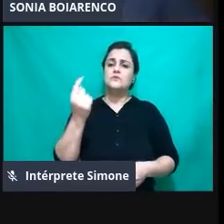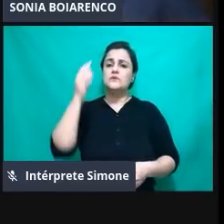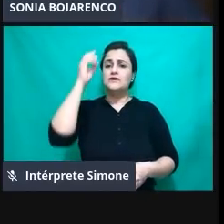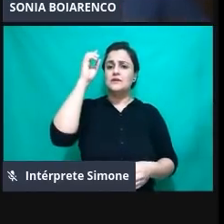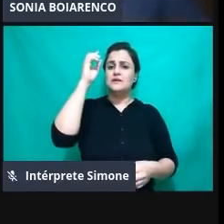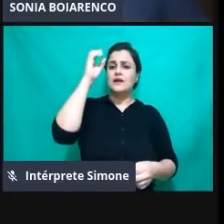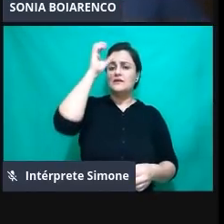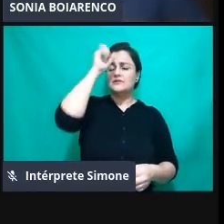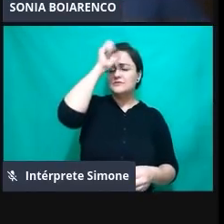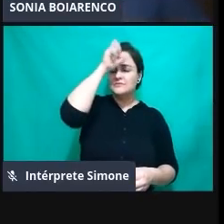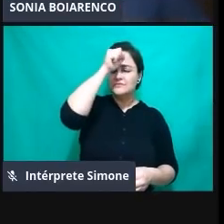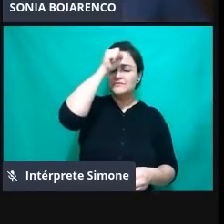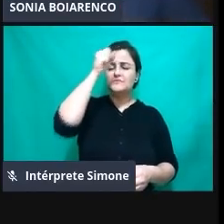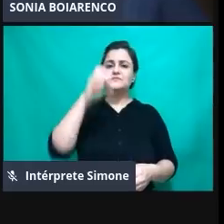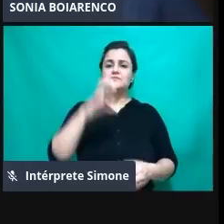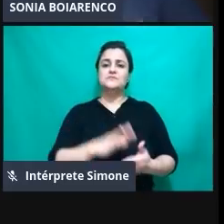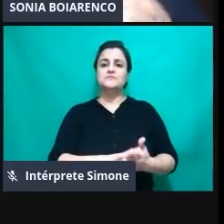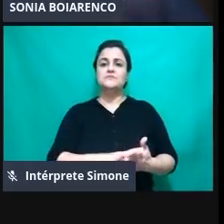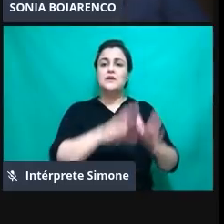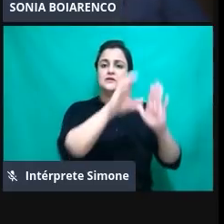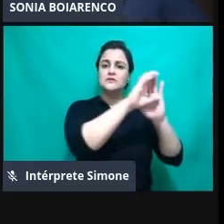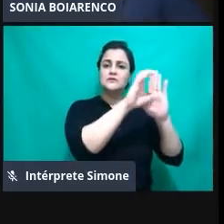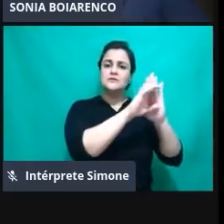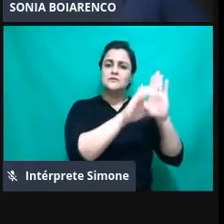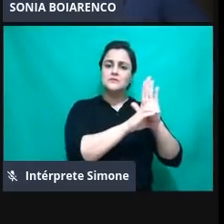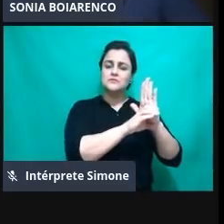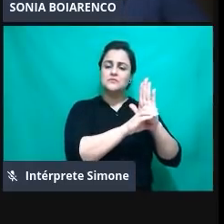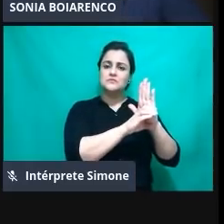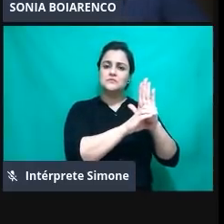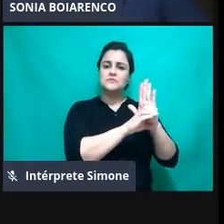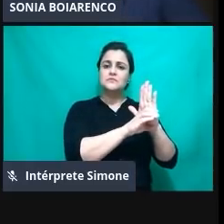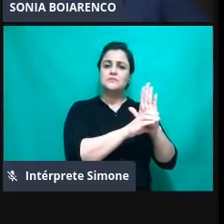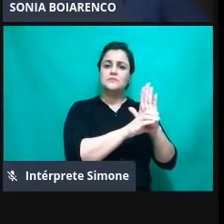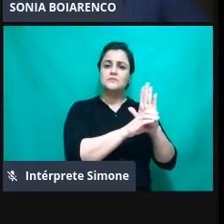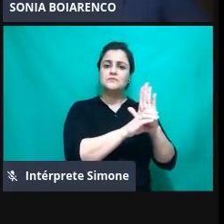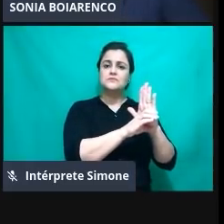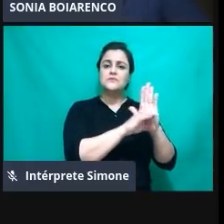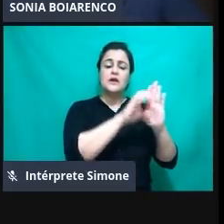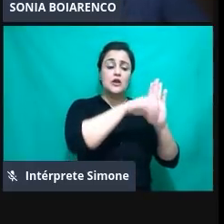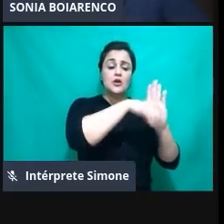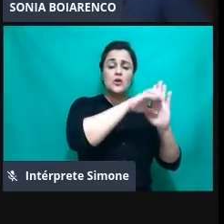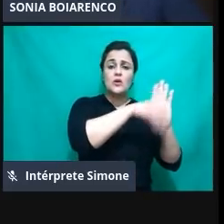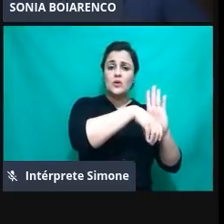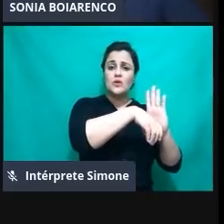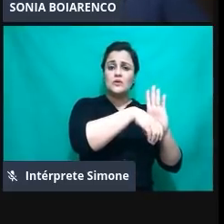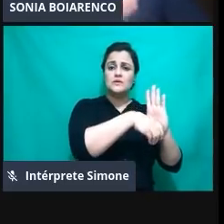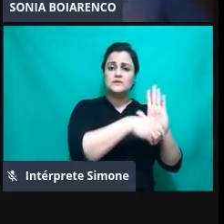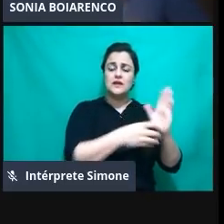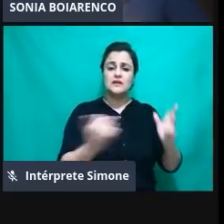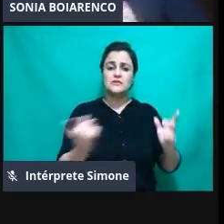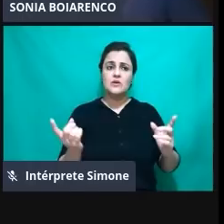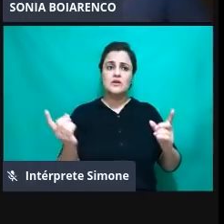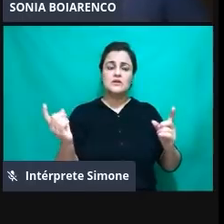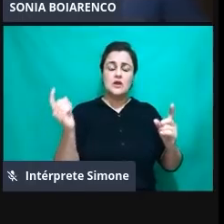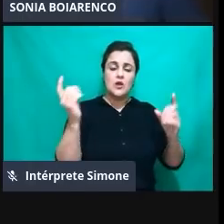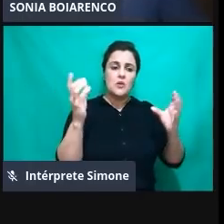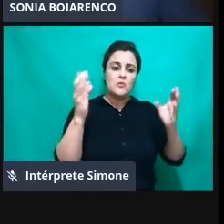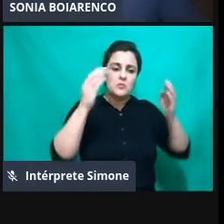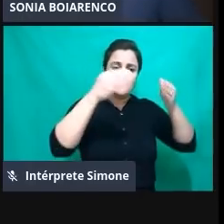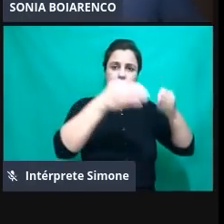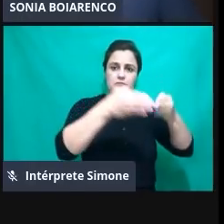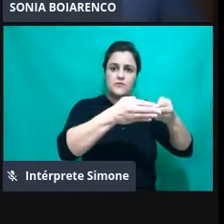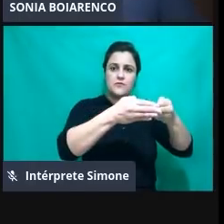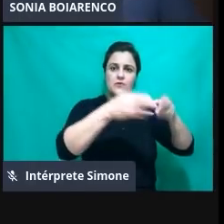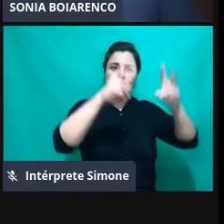né? Vem as noções e conceitos, porque quando eu pego esse objeto de conhecimento maior, esse tema maior, eu vou